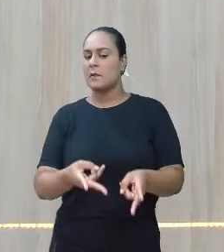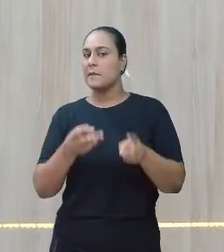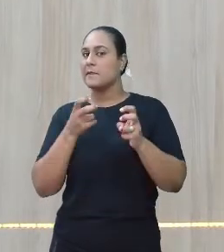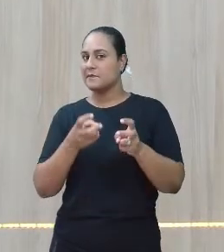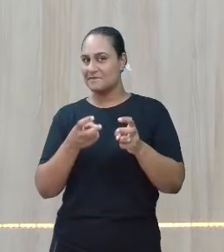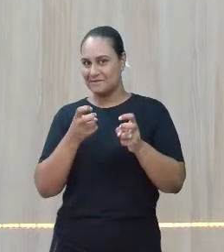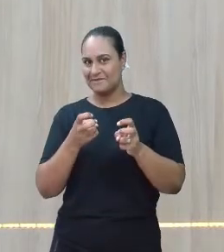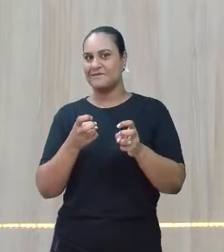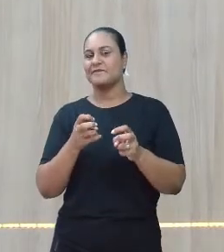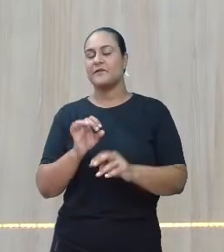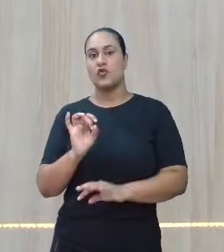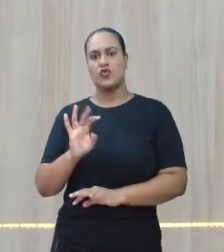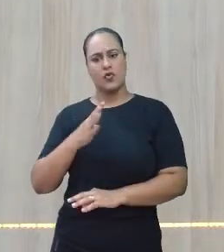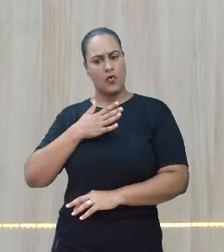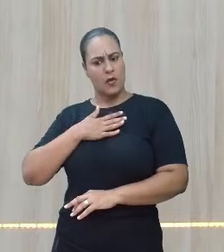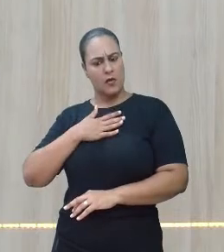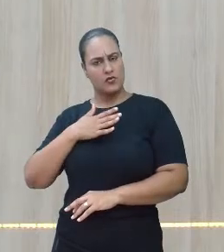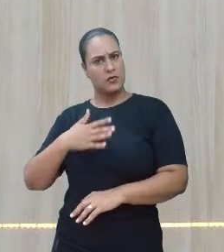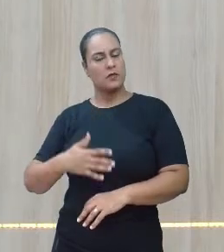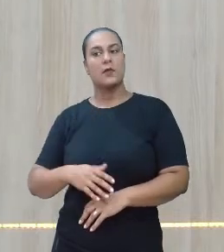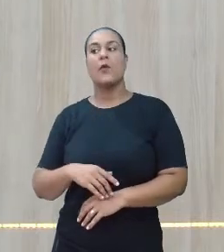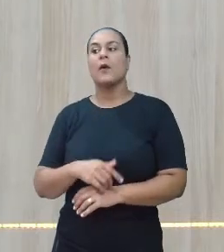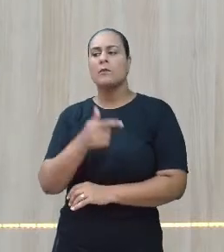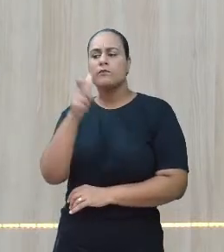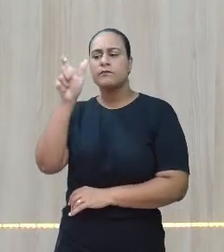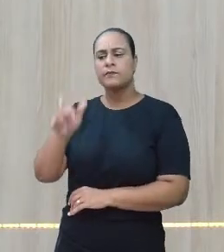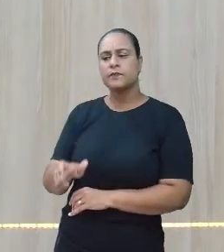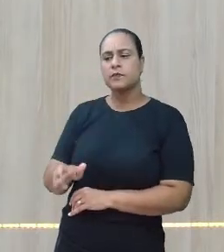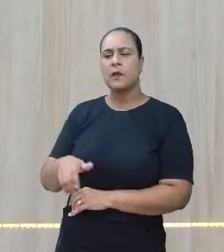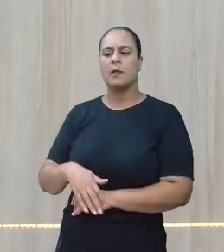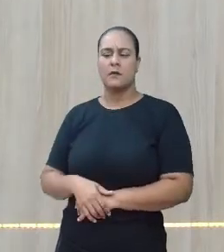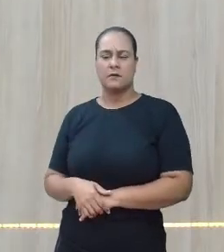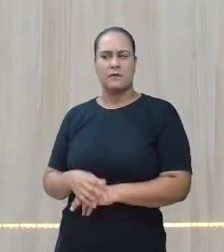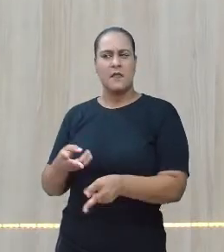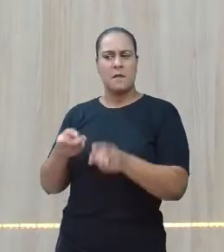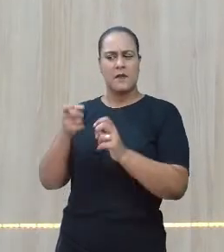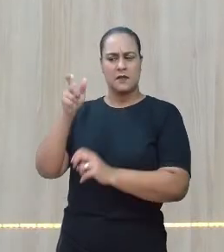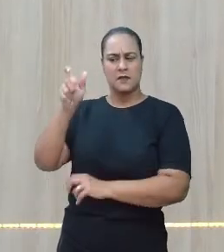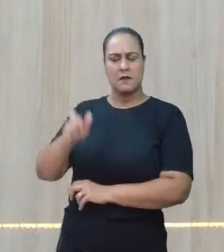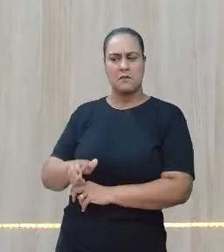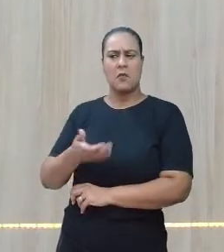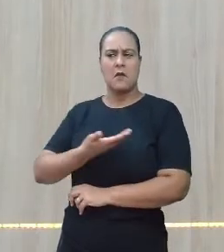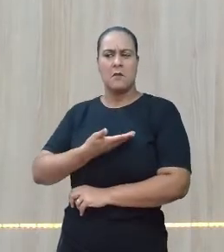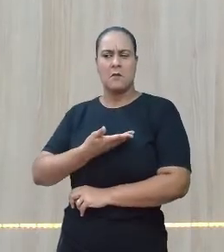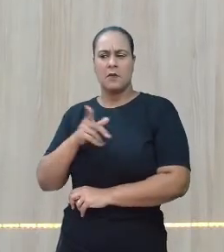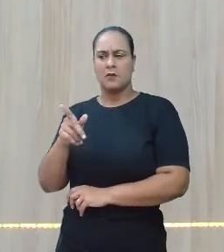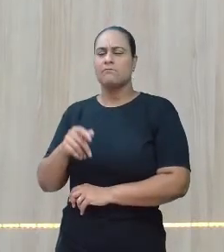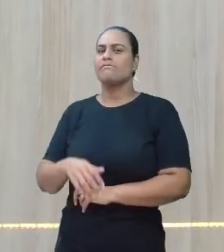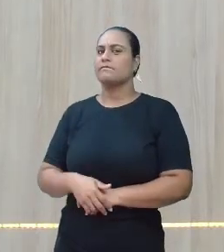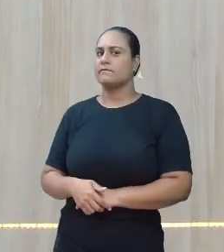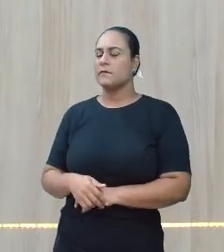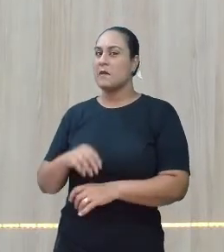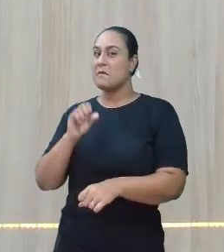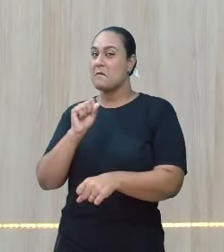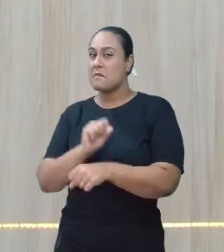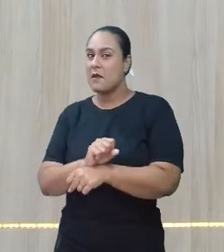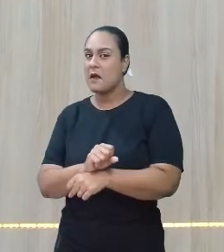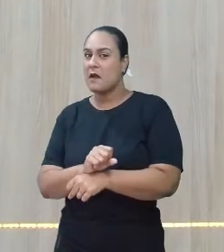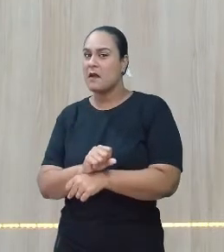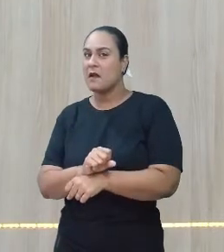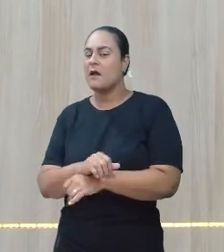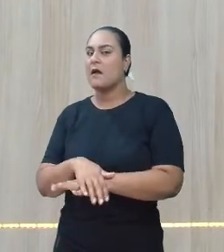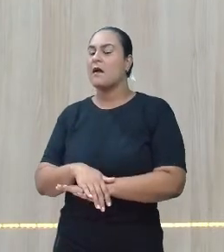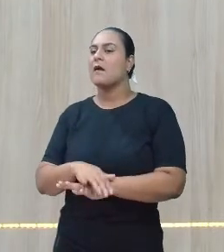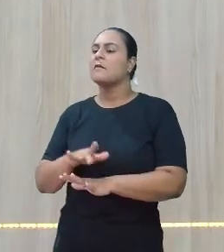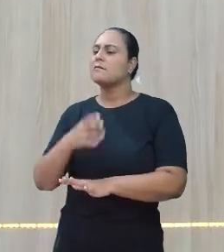isso, não só a nós, mas também aos amigos. Às vezes a gente percebe que o colega está fazendo isso, e ao invés da gente parar, né, e para